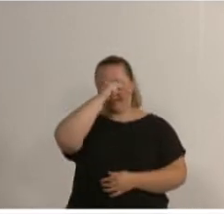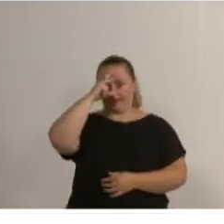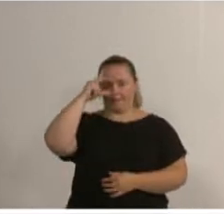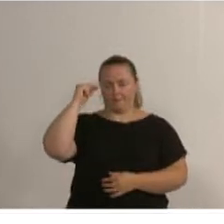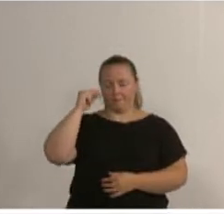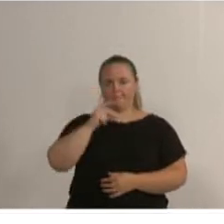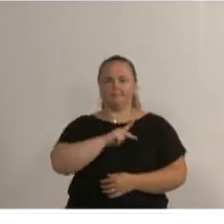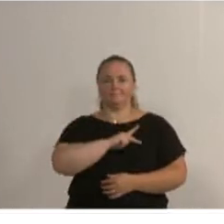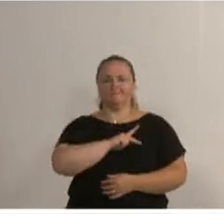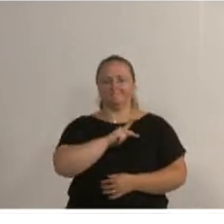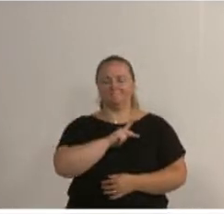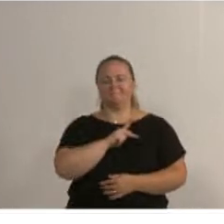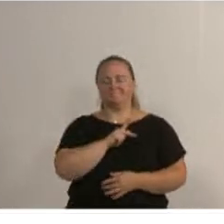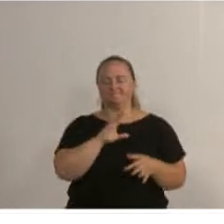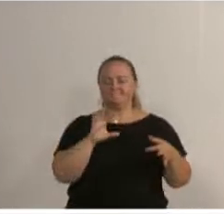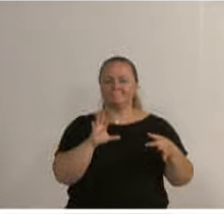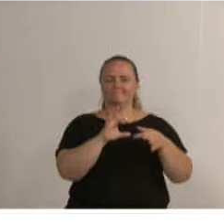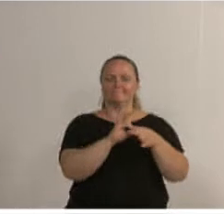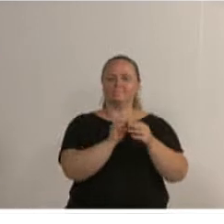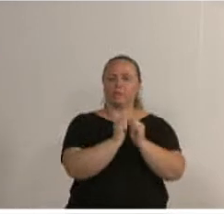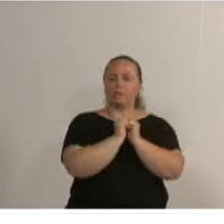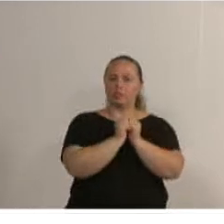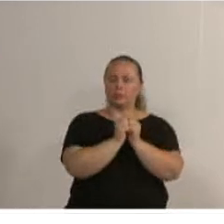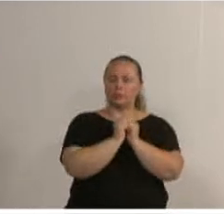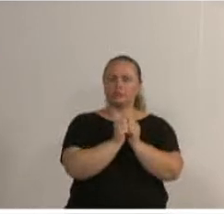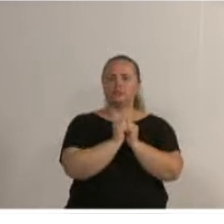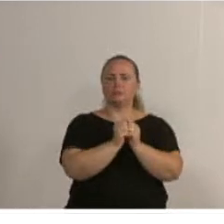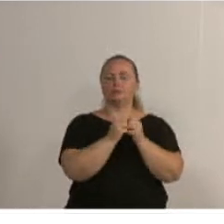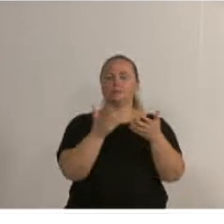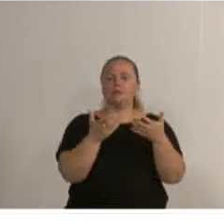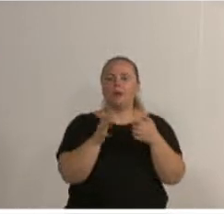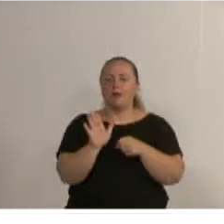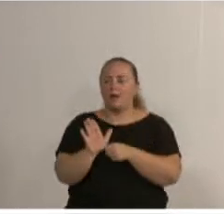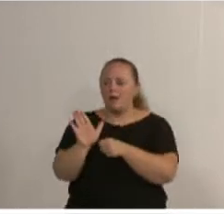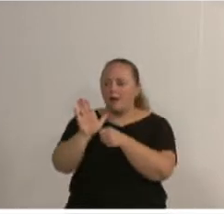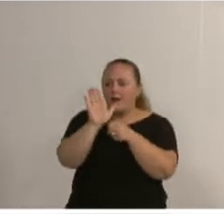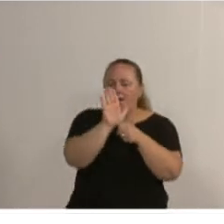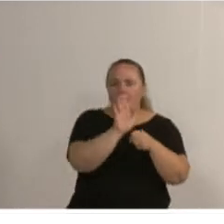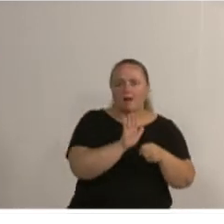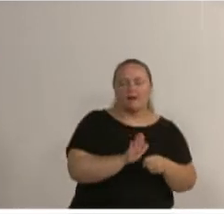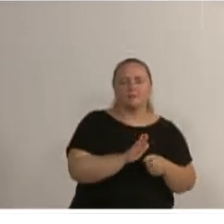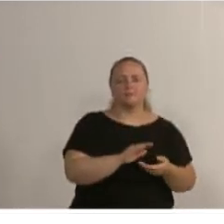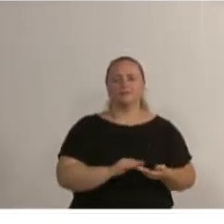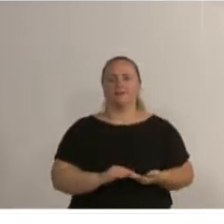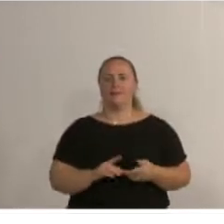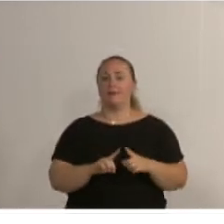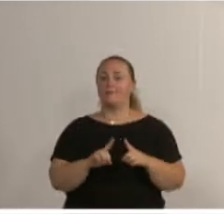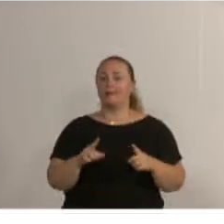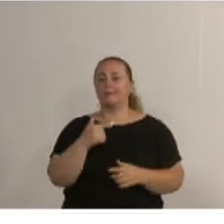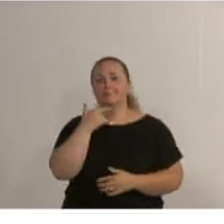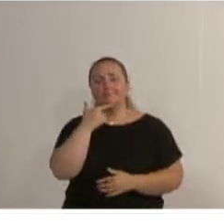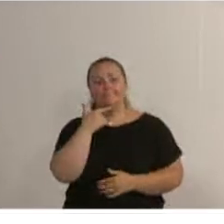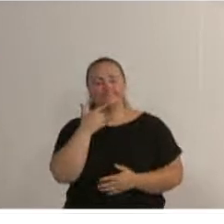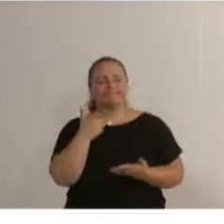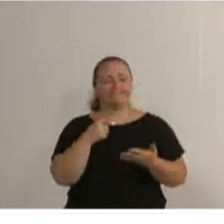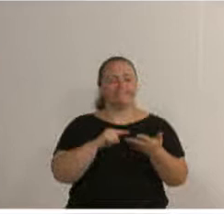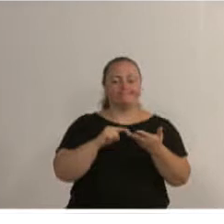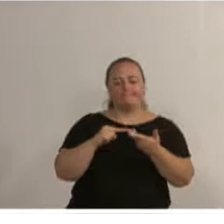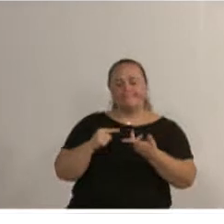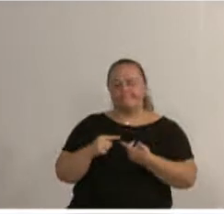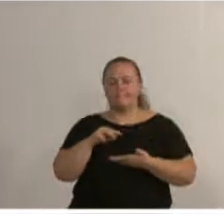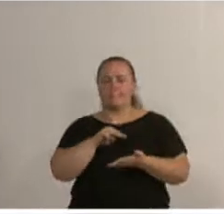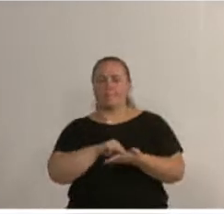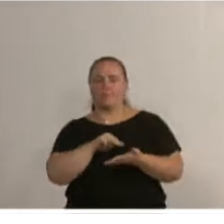em tese querem sempre universalizar, ou seja, atender todo mundo e que também não consegue por razões outras. E no meio